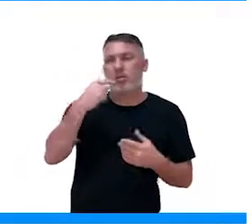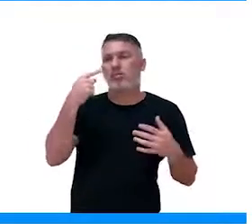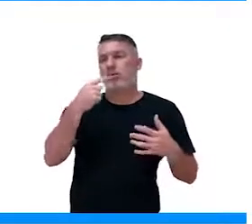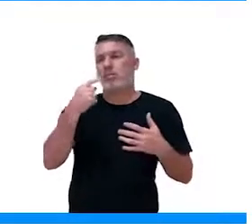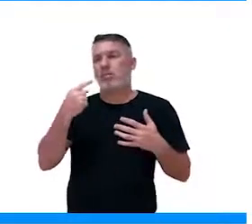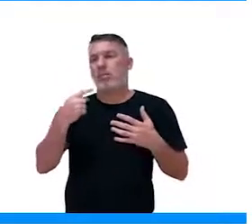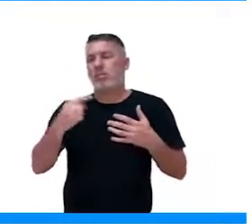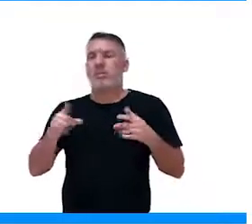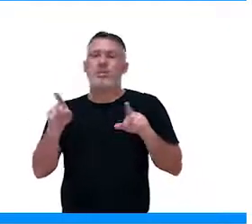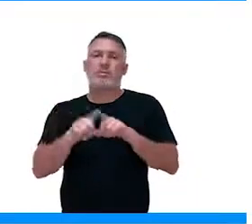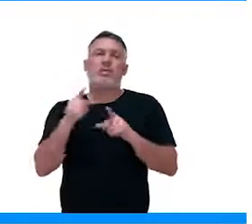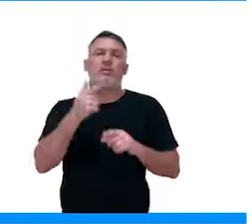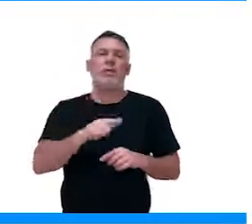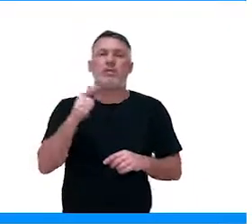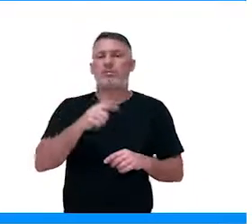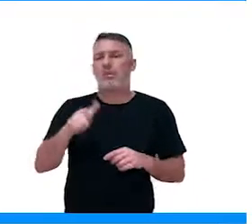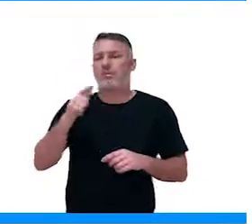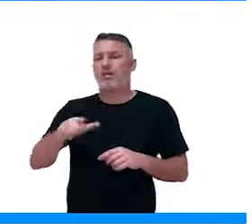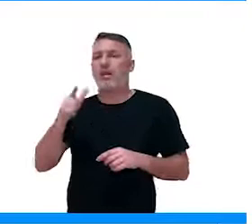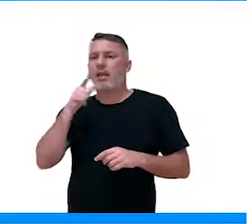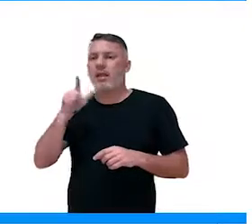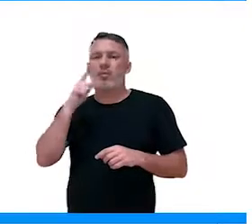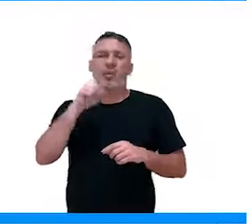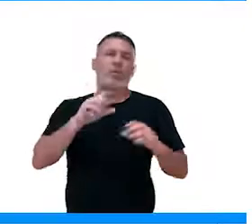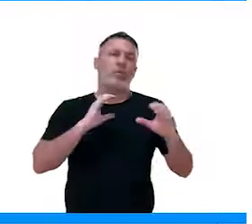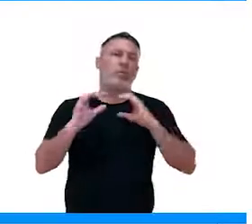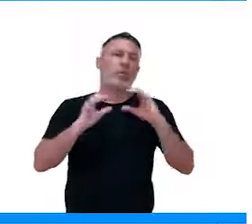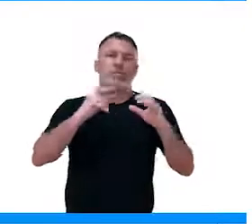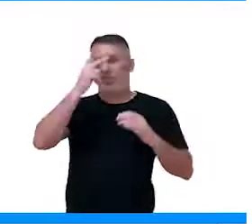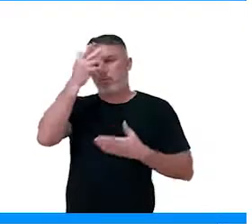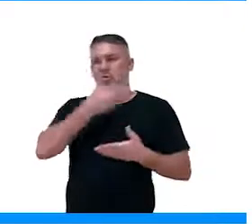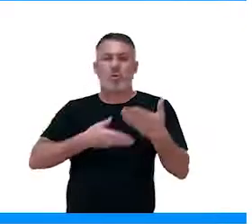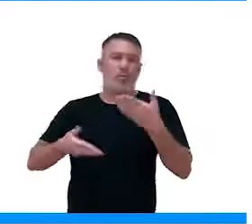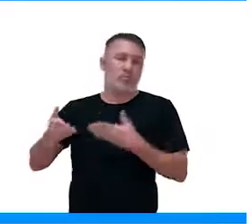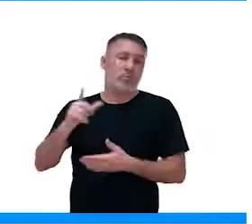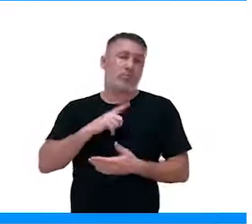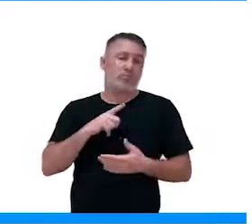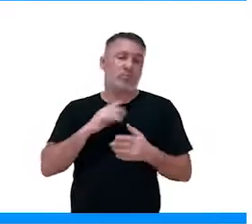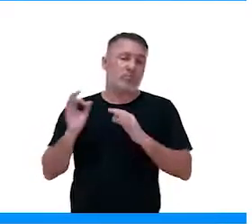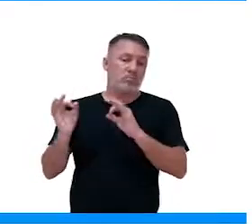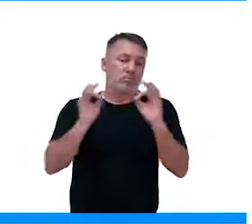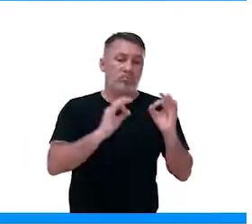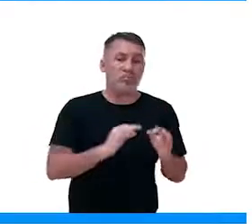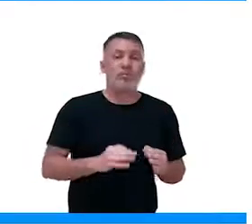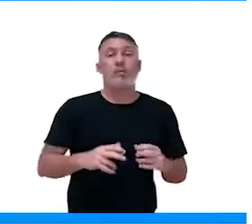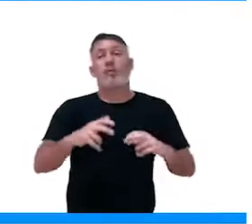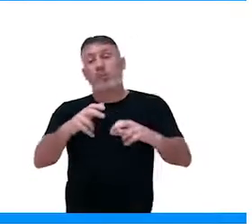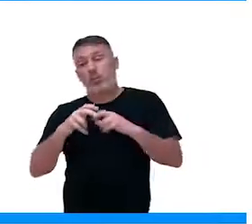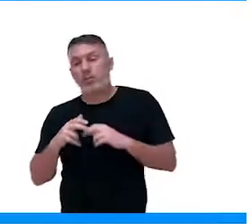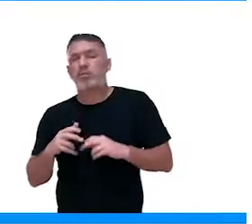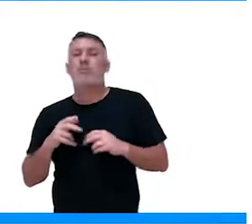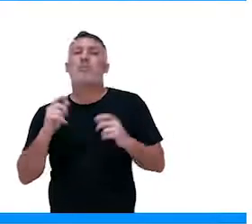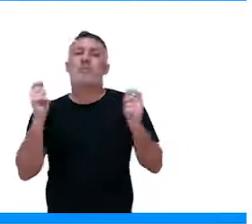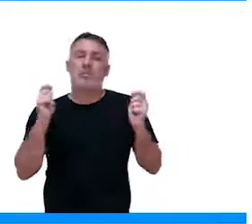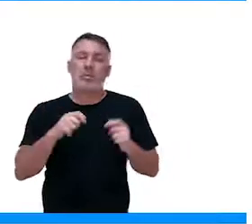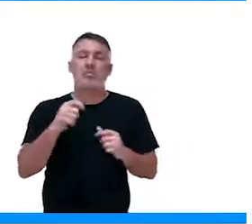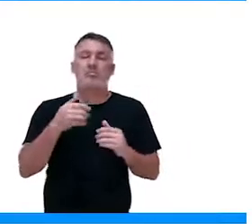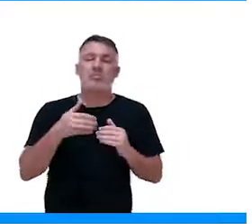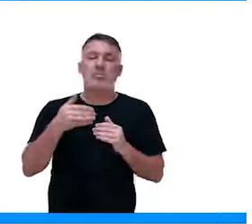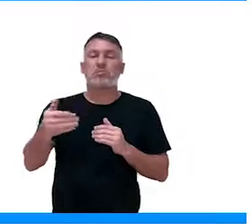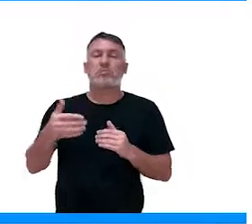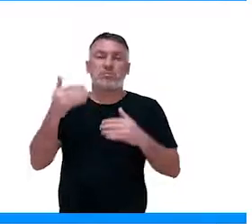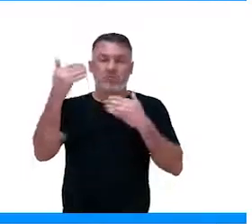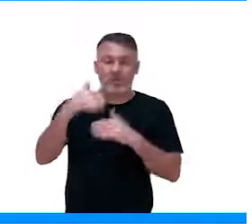espanhol. Todas essas e muitas outras línguas, elas servem o quê? De comunicação entre as pessoas, né? Então, é uma questão que pode